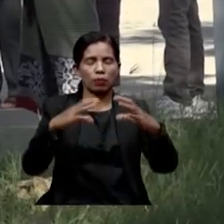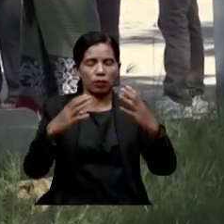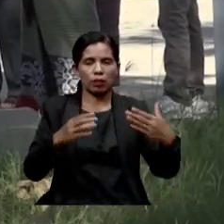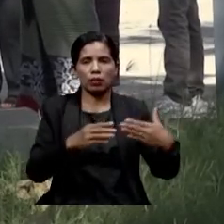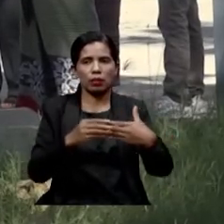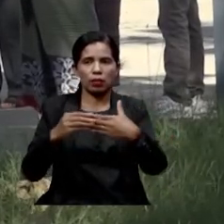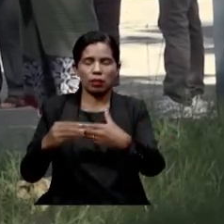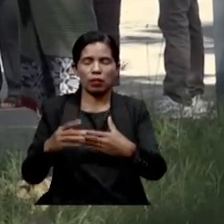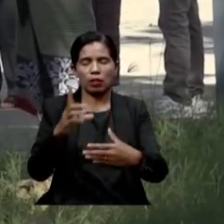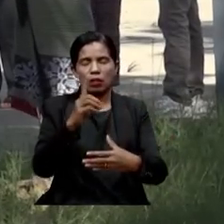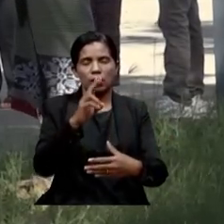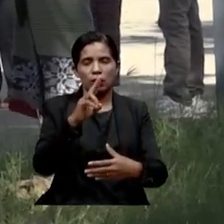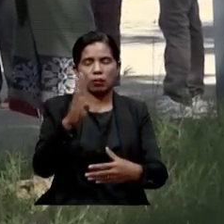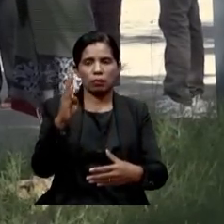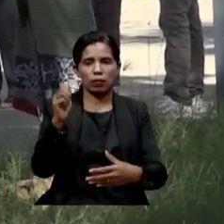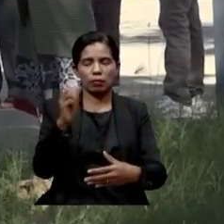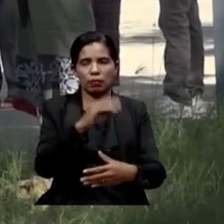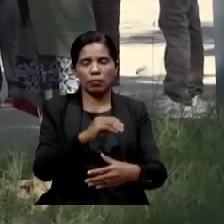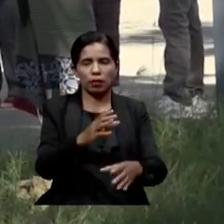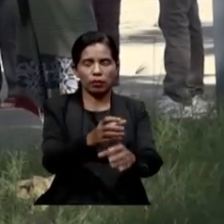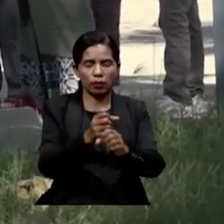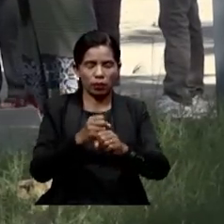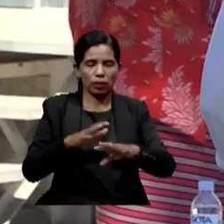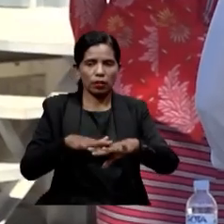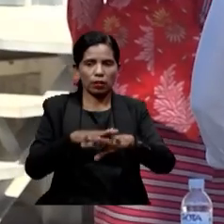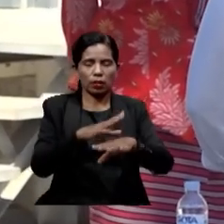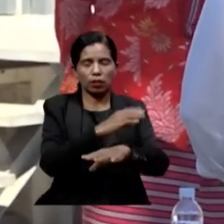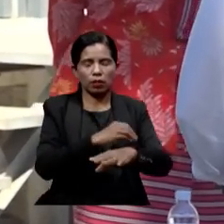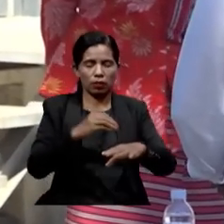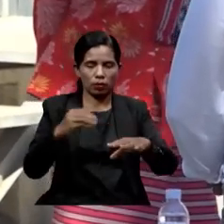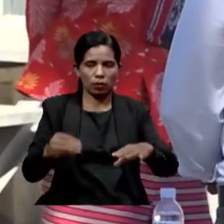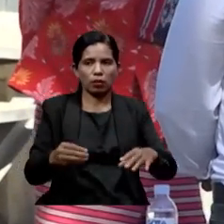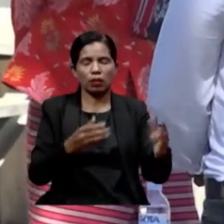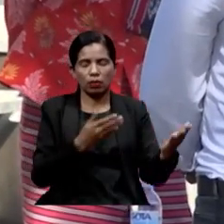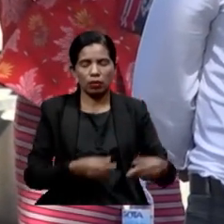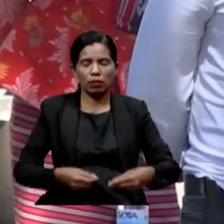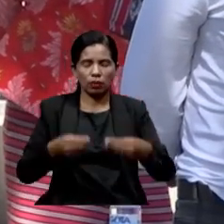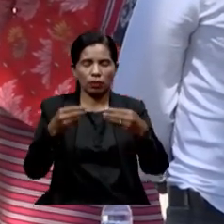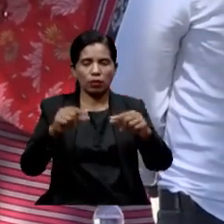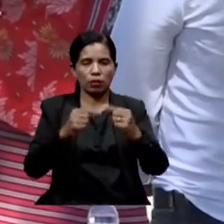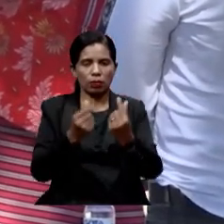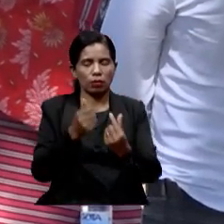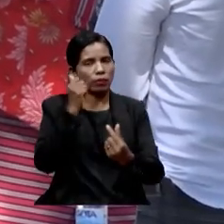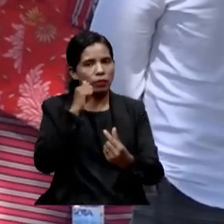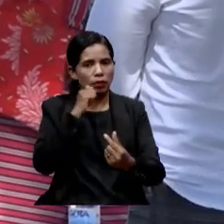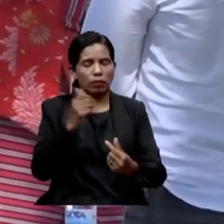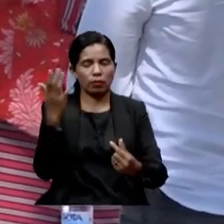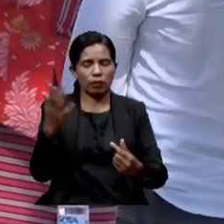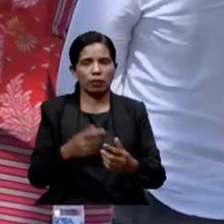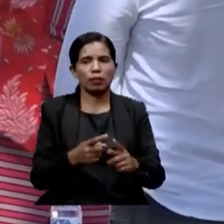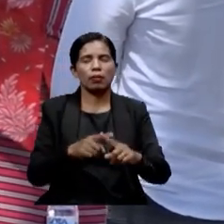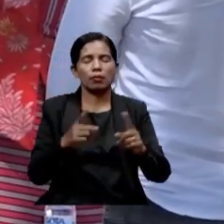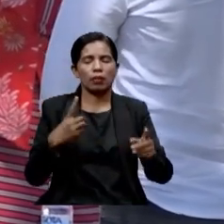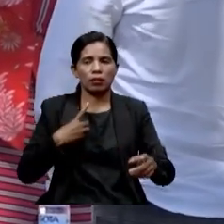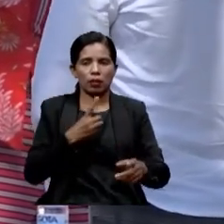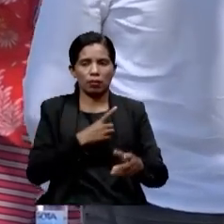organizadora Expo Dubai refere, a sai tai sirane, husi contentor laran, hude entrega faleba grupo fetone. Mebe deputado